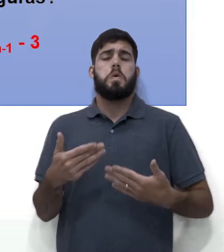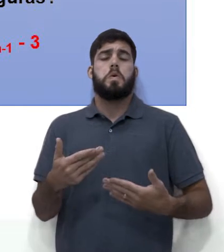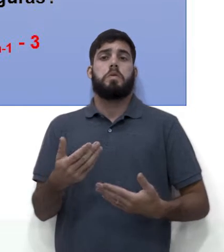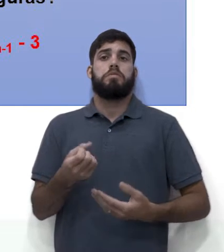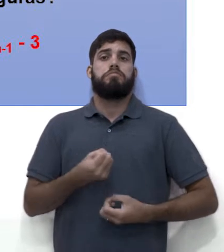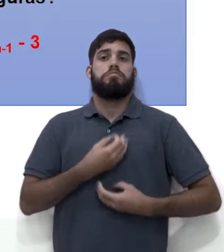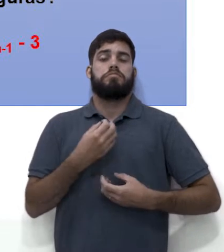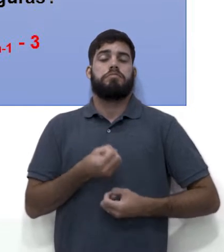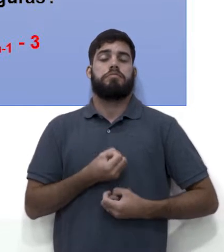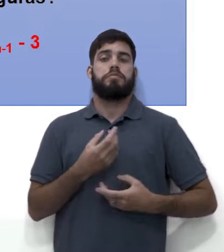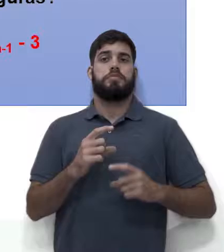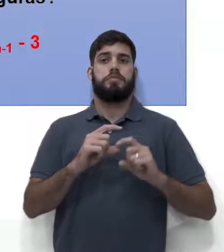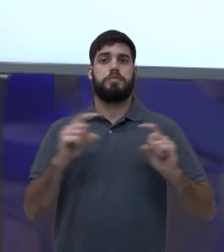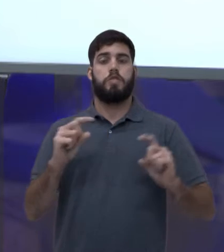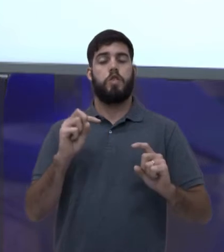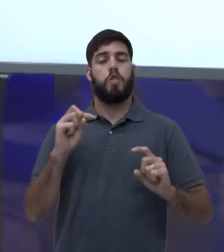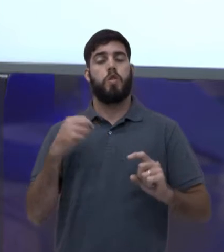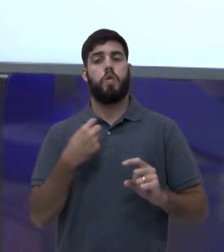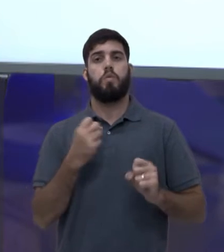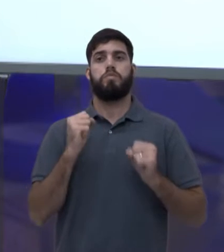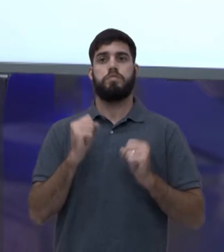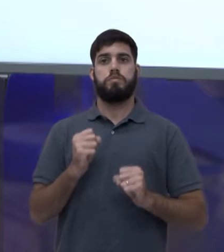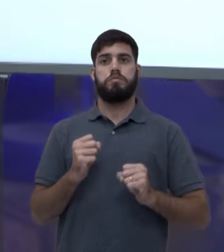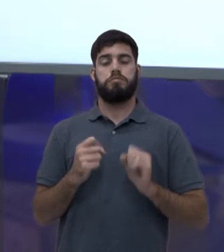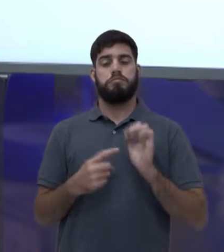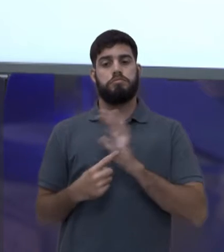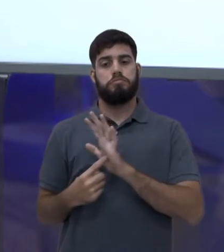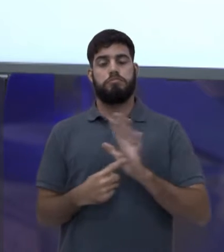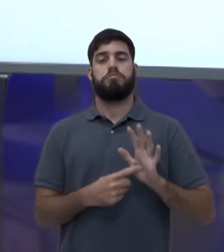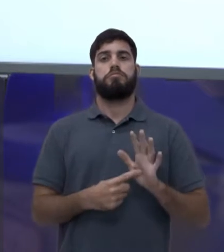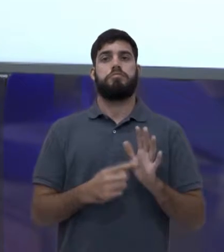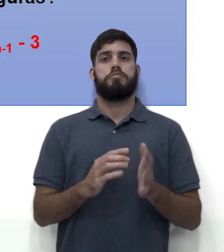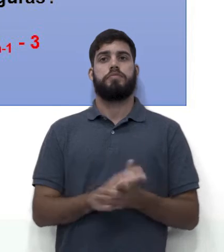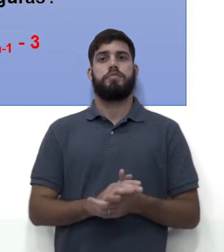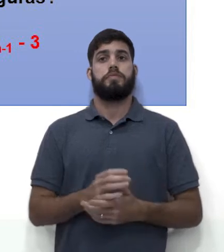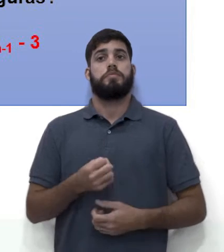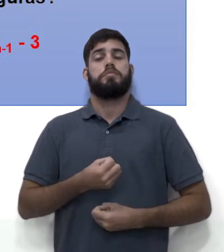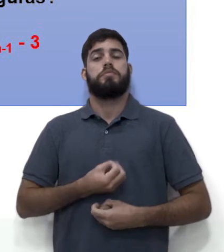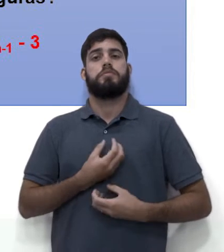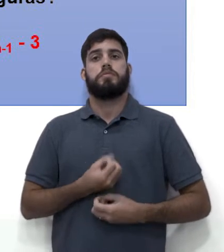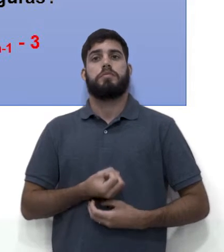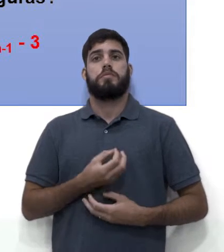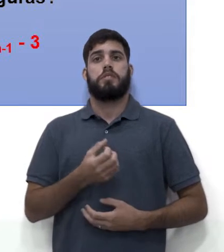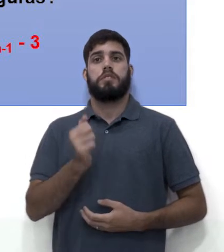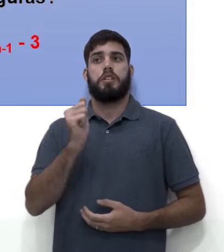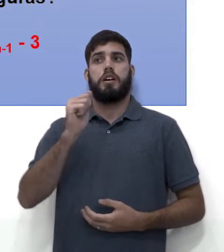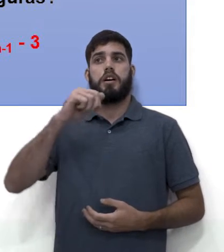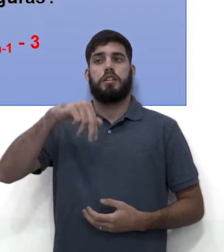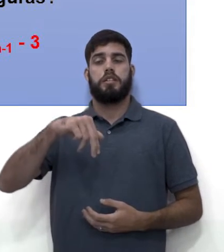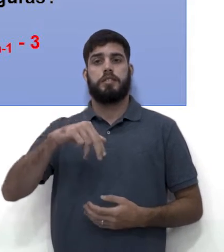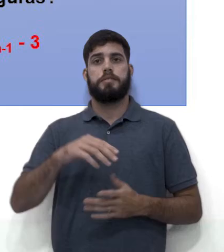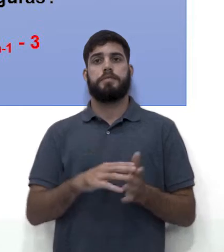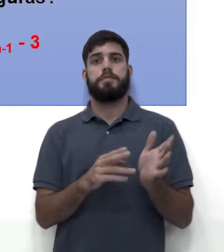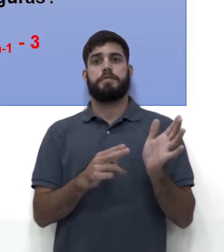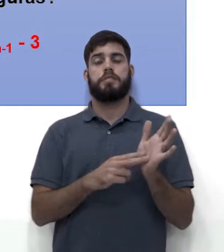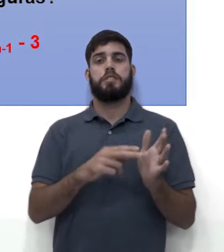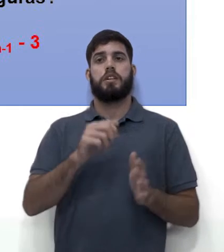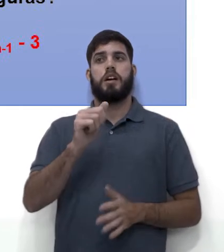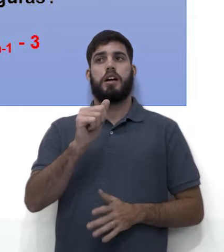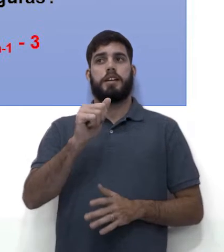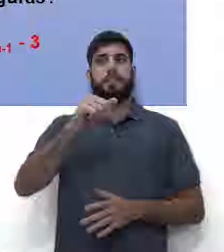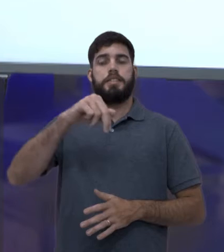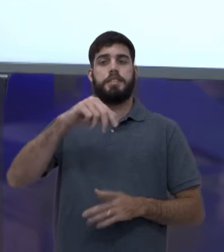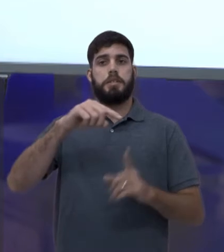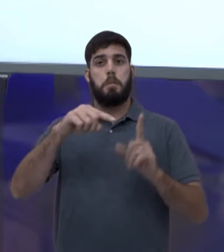que podemos representar nessa sequência? A expressão seria a seguinte, AN igual a AN menos 1